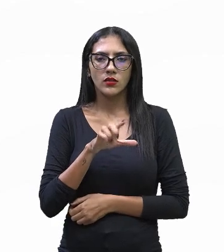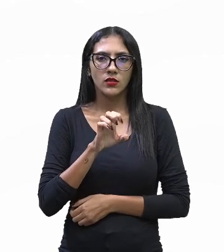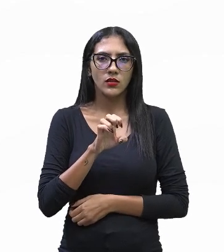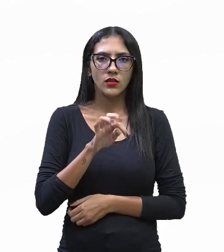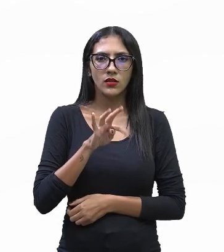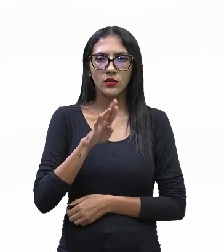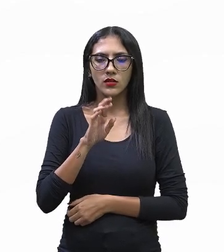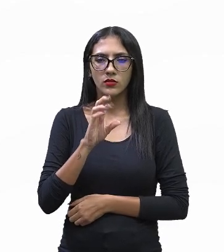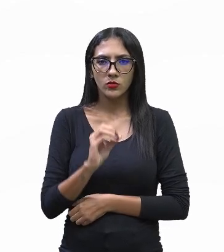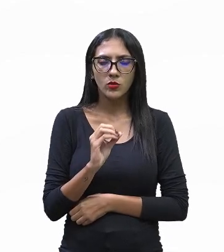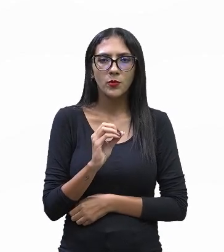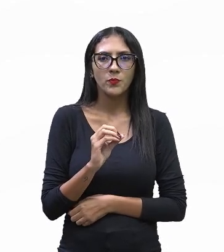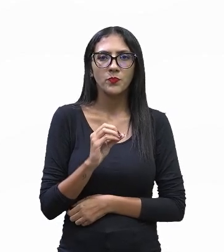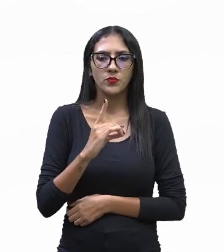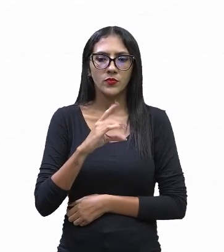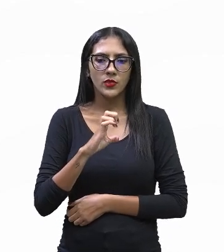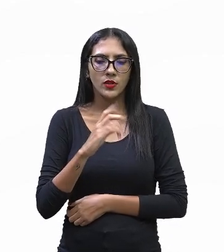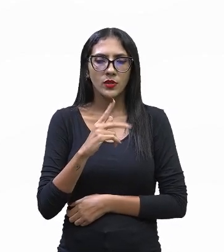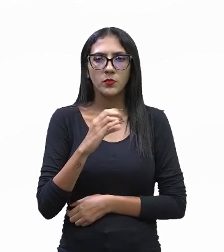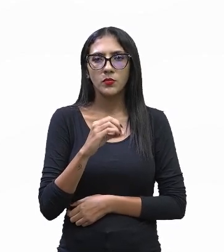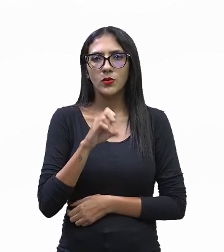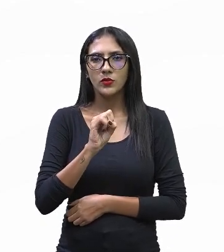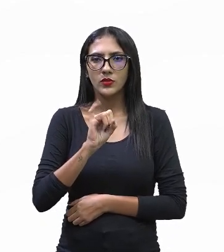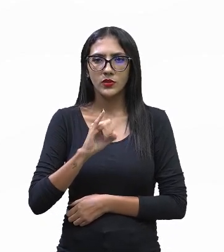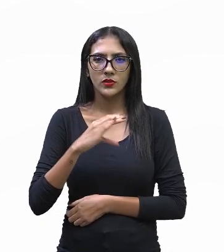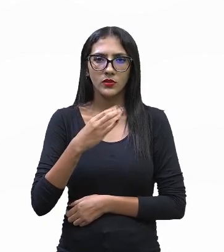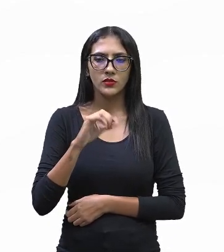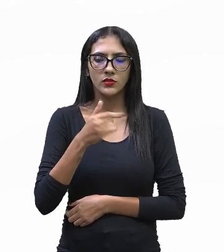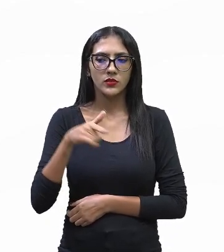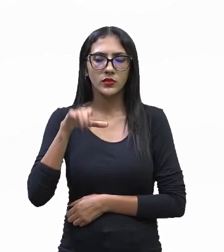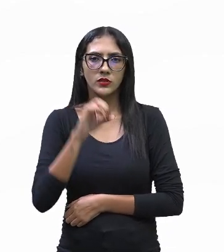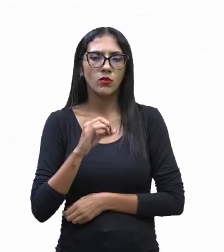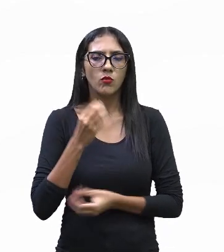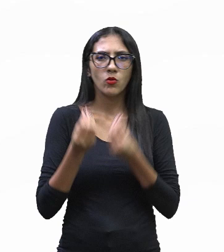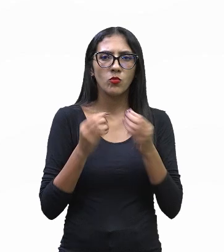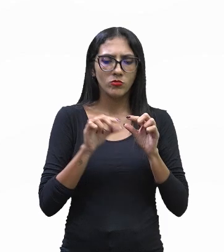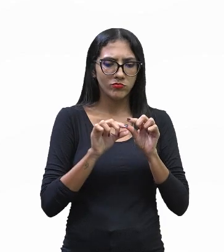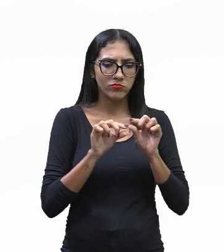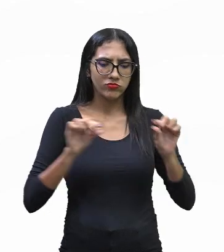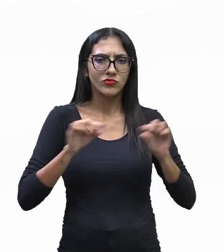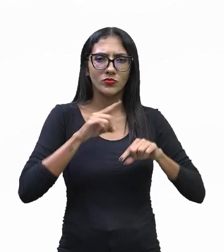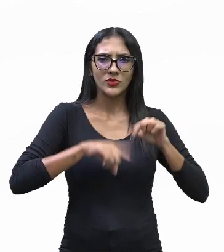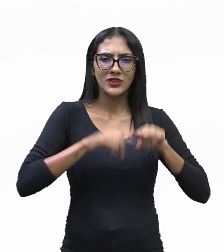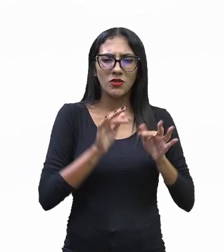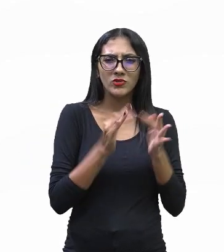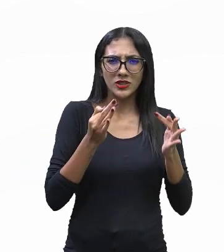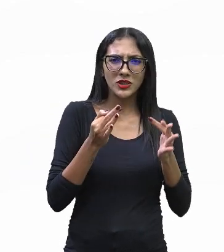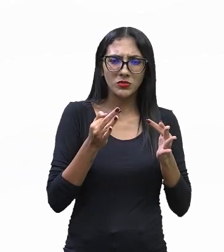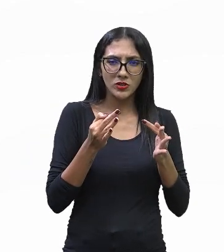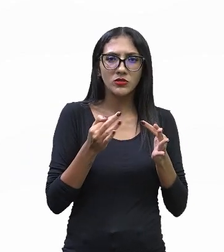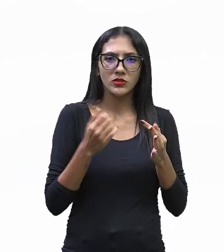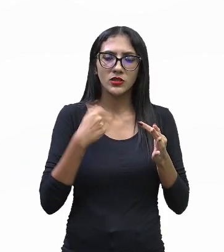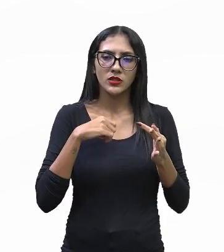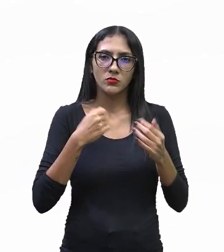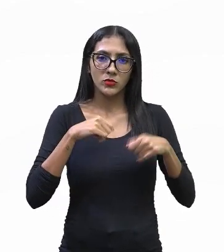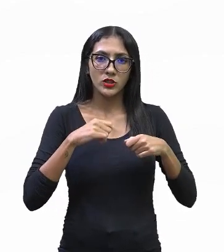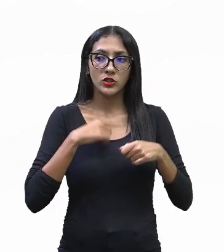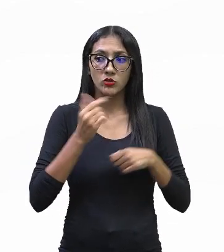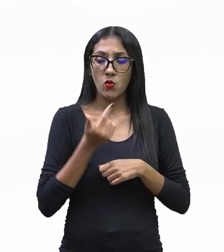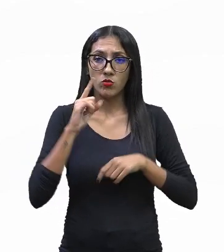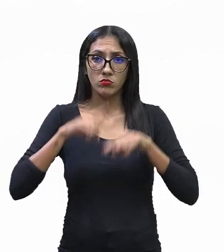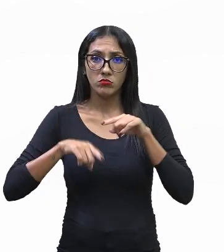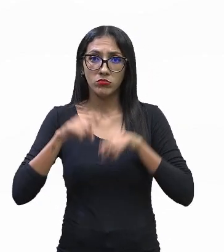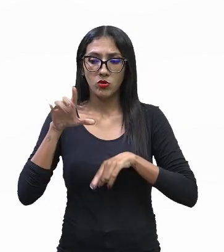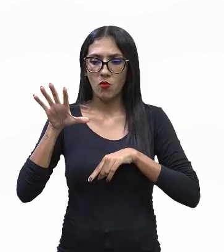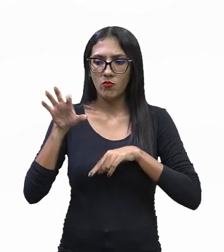né? É eletrodepositado um metal mais nobre em cima de um metal menos nobre. Isso proporciona,